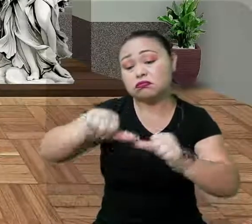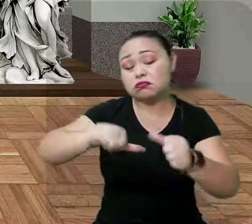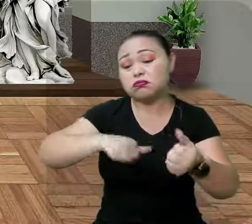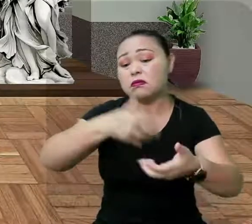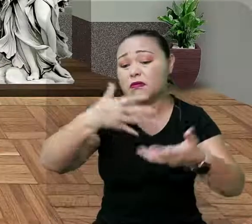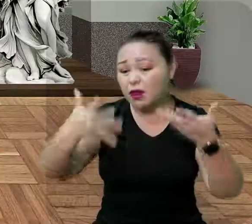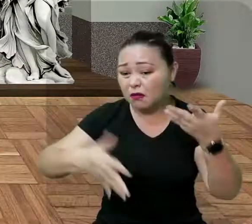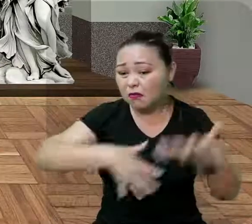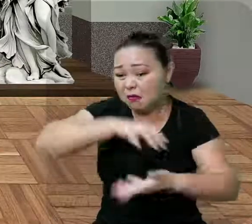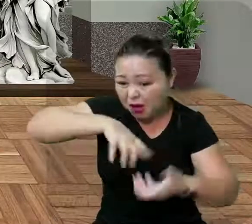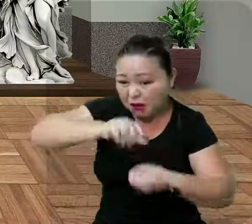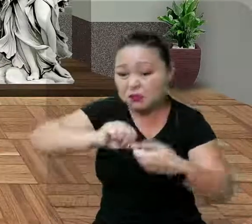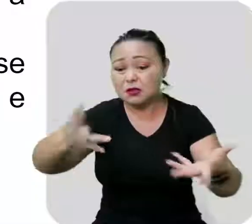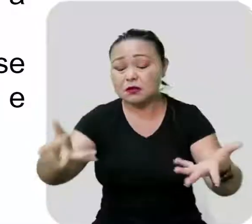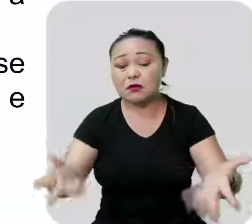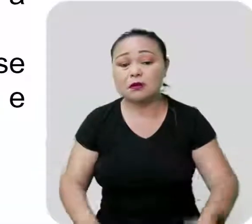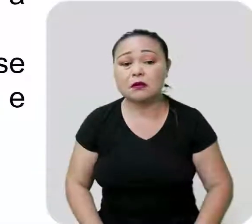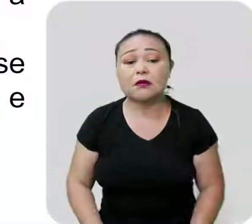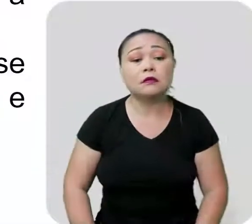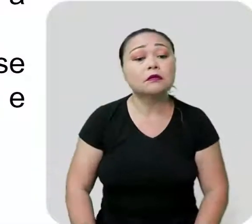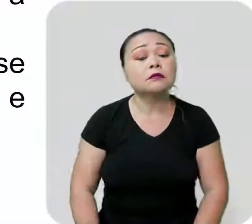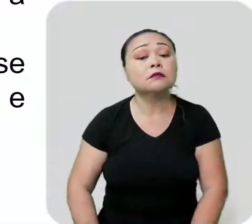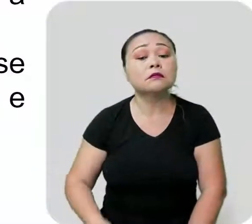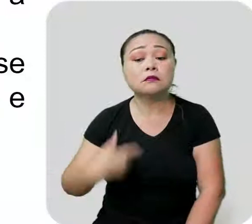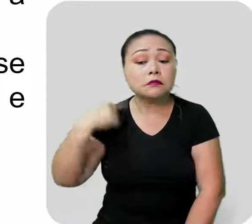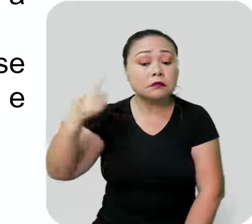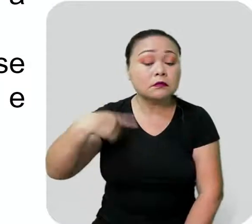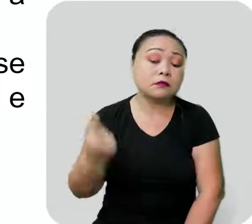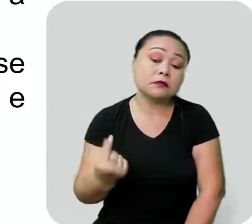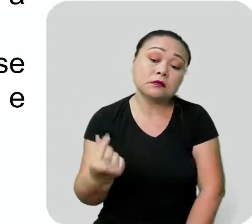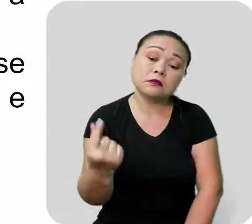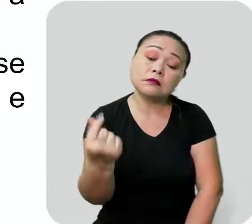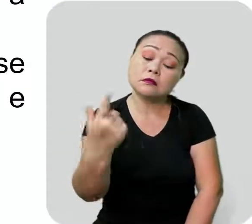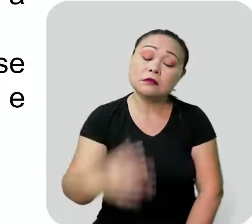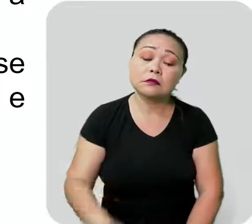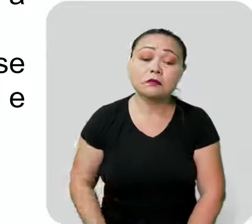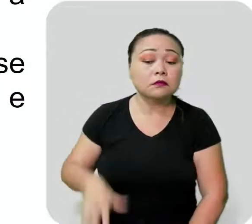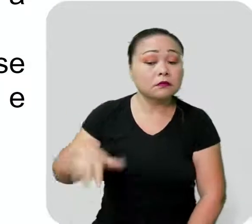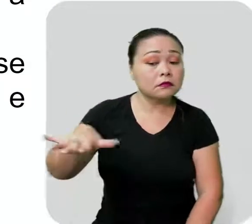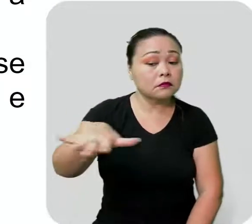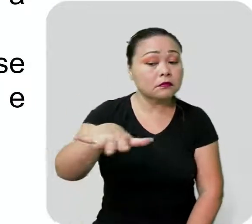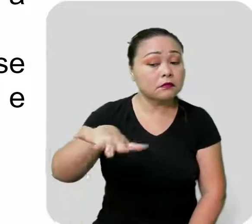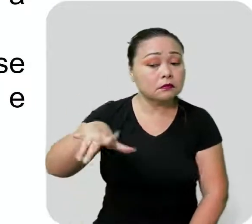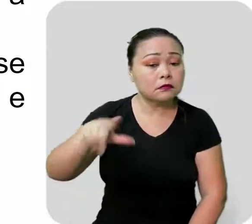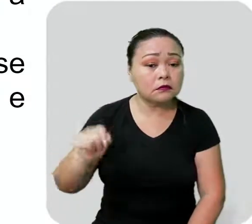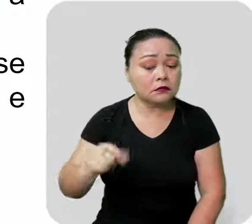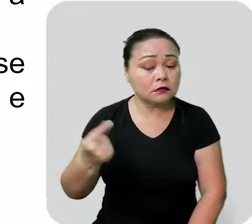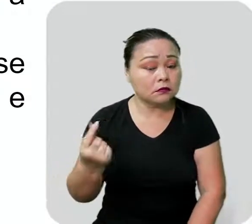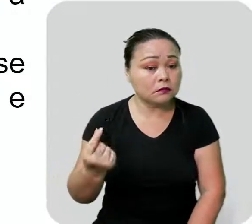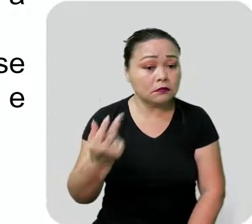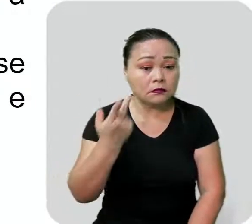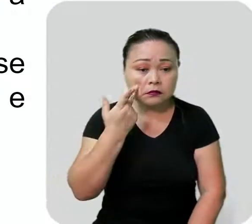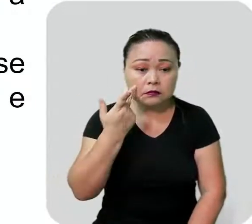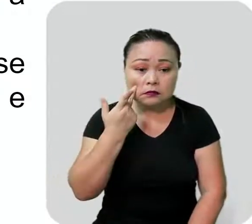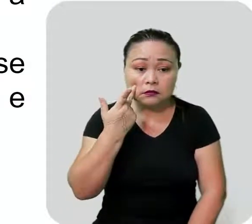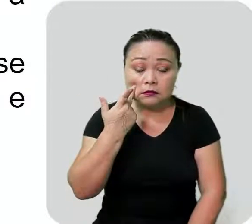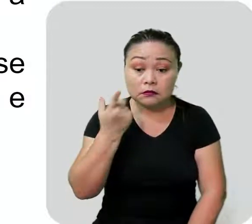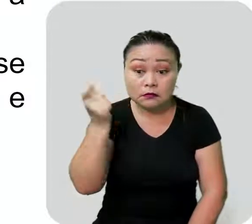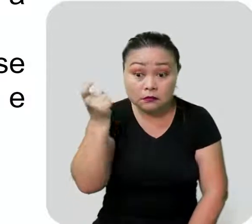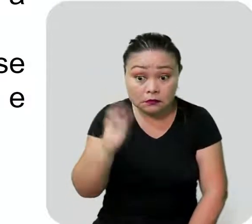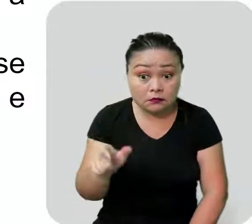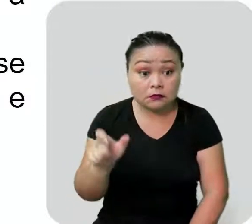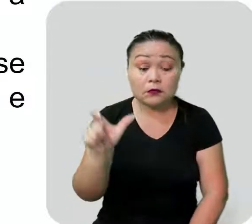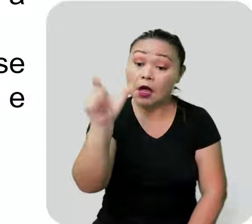tá certo na sequência eu falo sobre a economia vejo a palavra que eu tô passando